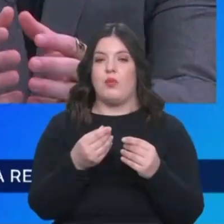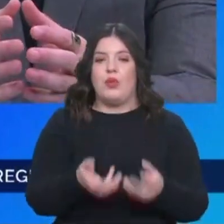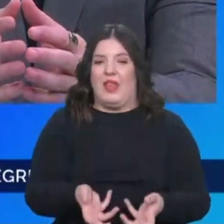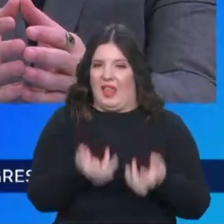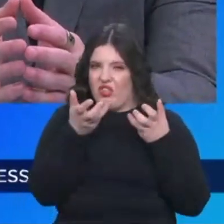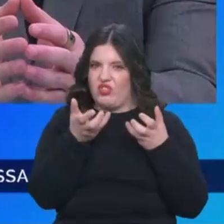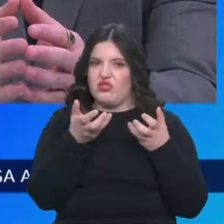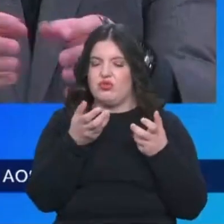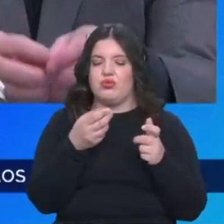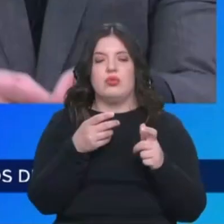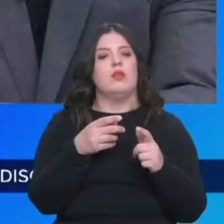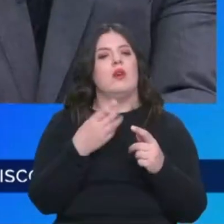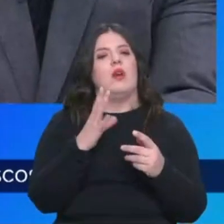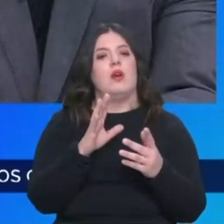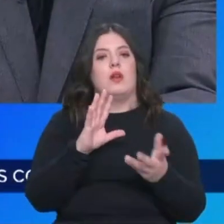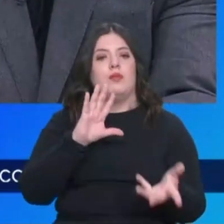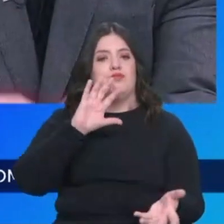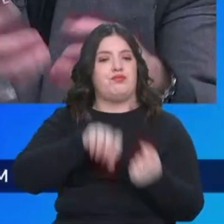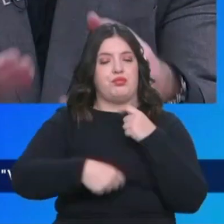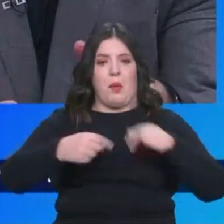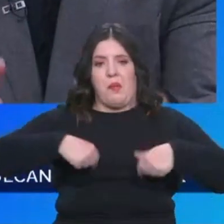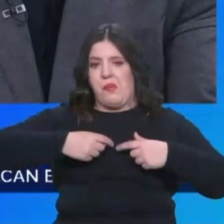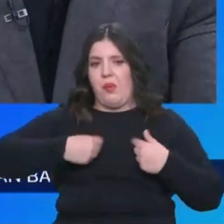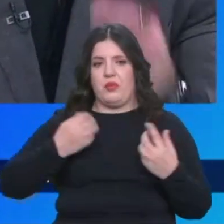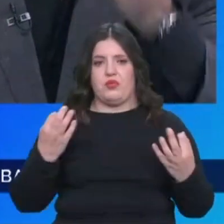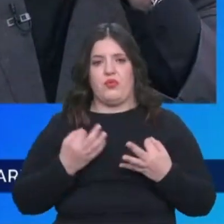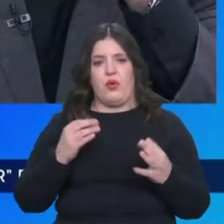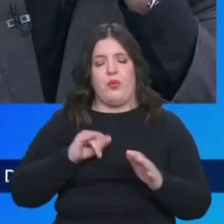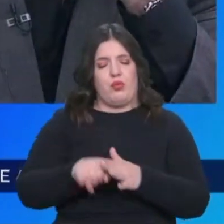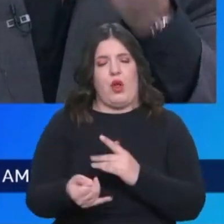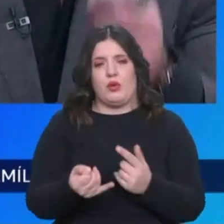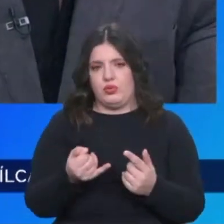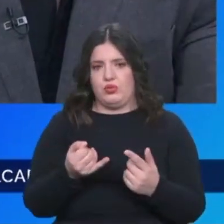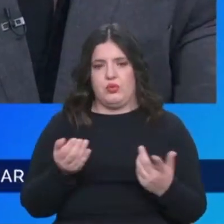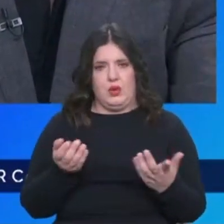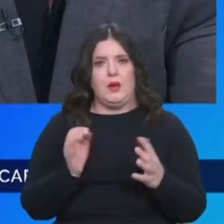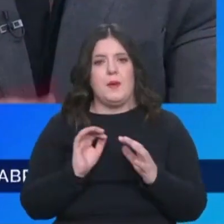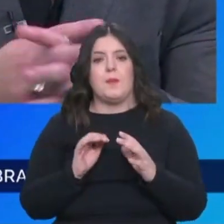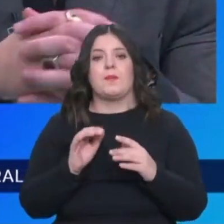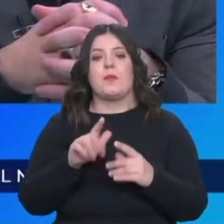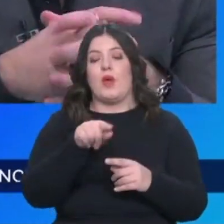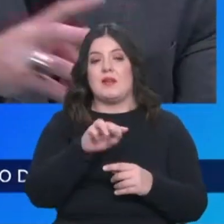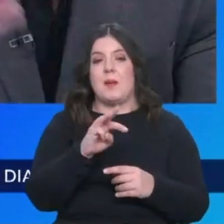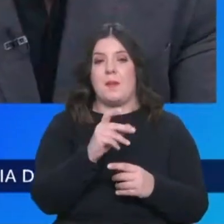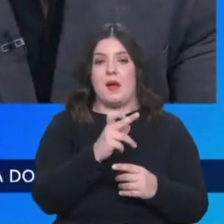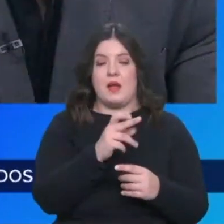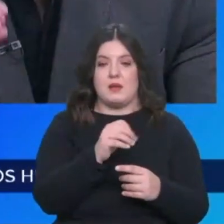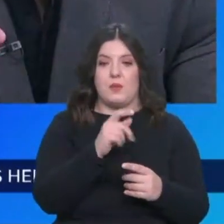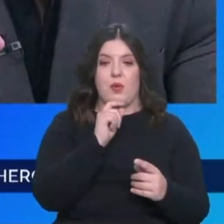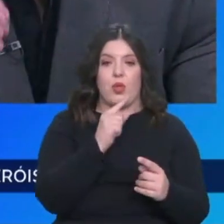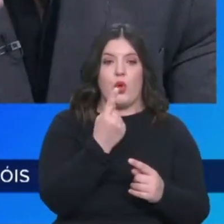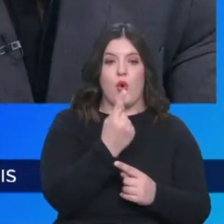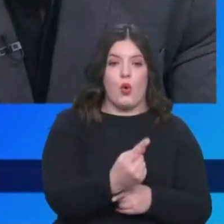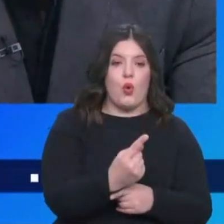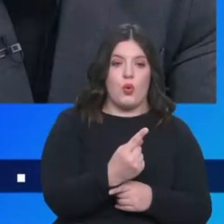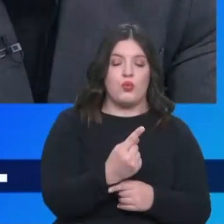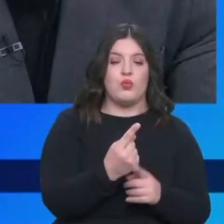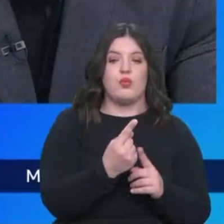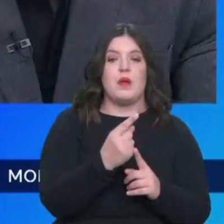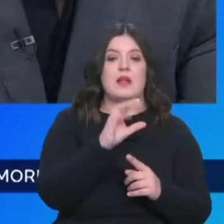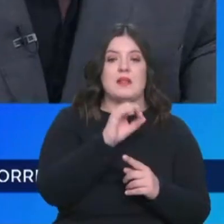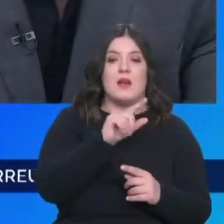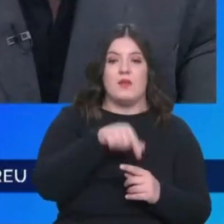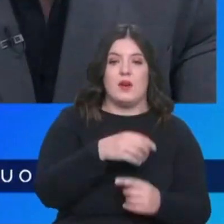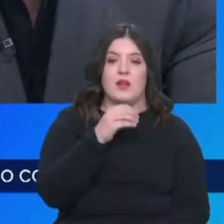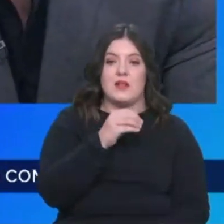quentes, que colapsaram sobre si próprias, portanto, tornaram-se buracos negros. E então essas massas podem ir desde um centésimo de milésimo